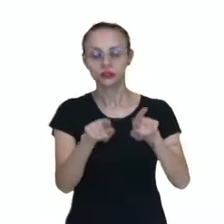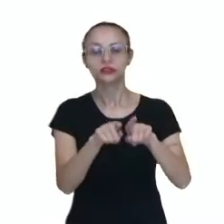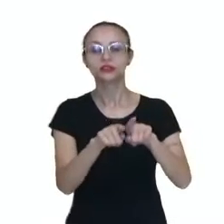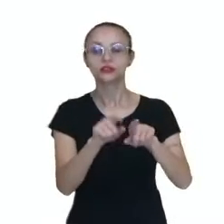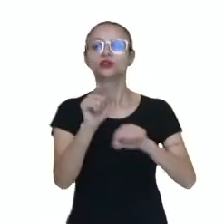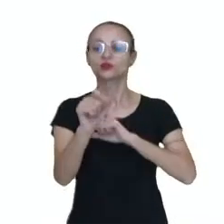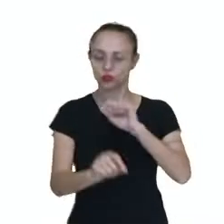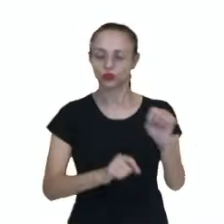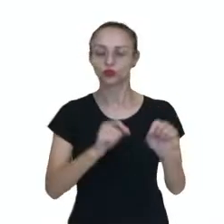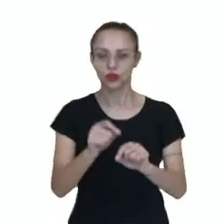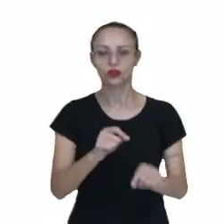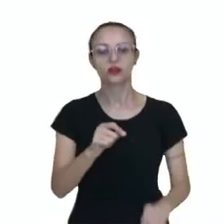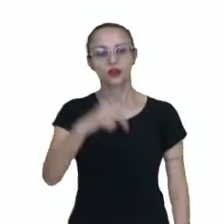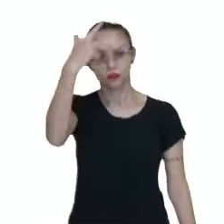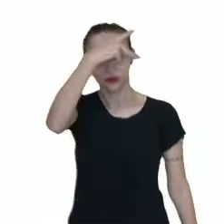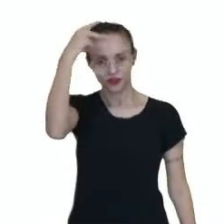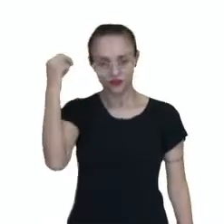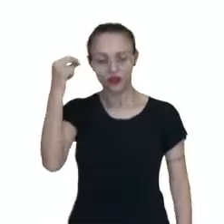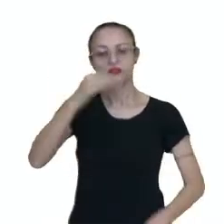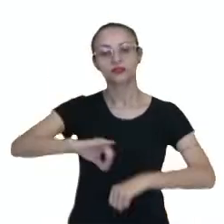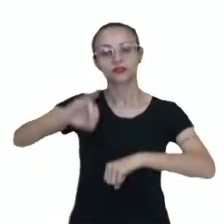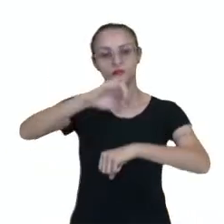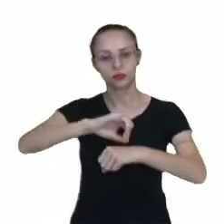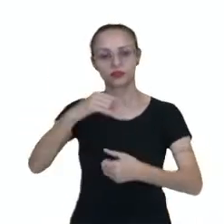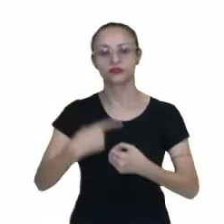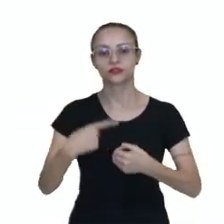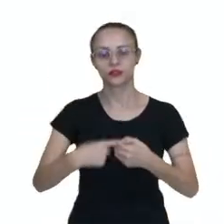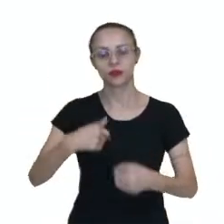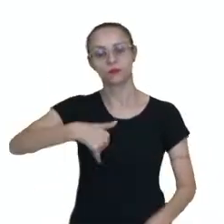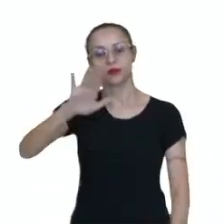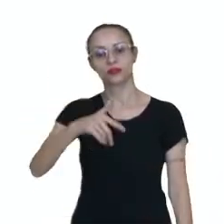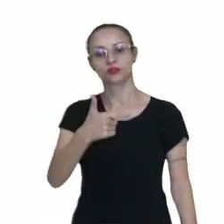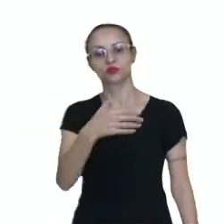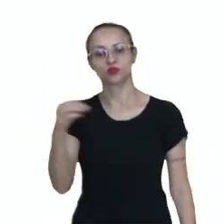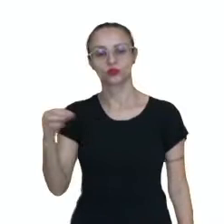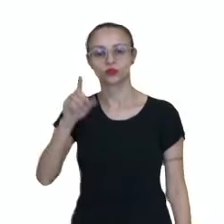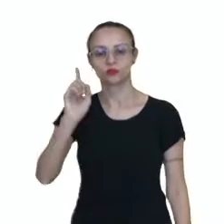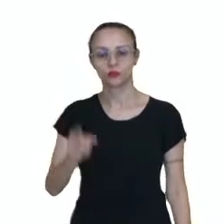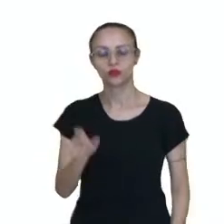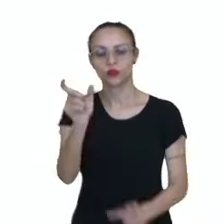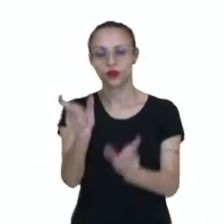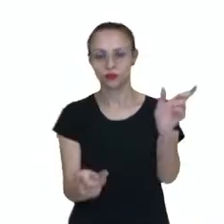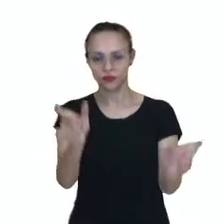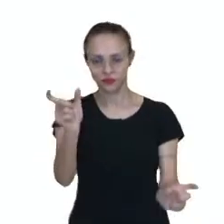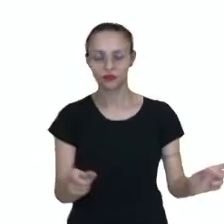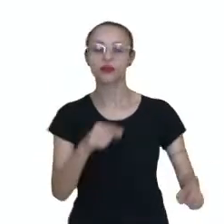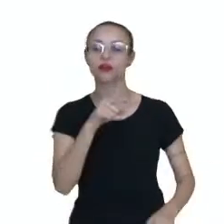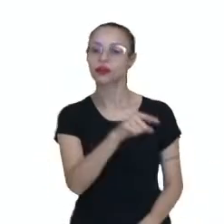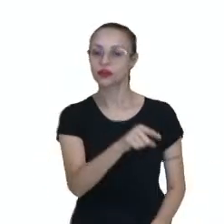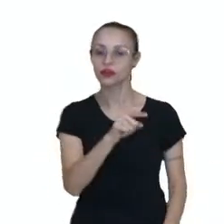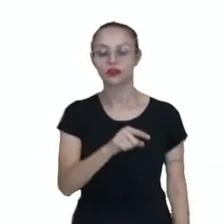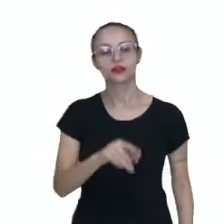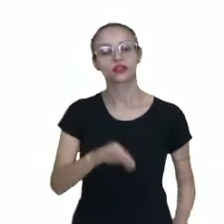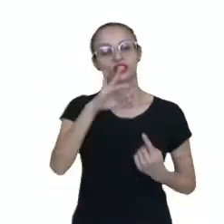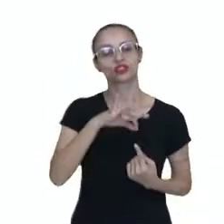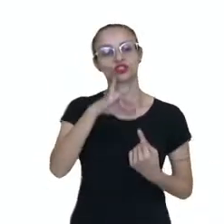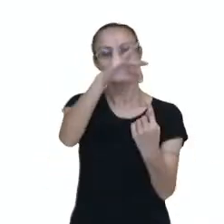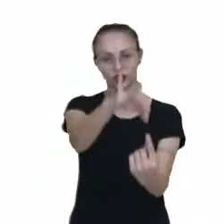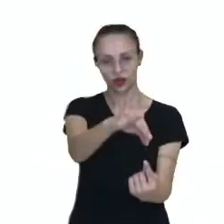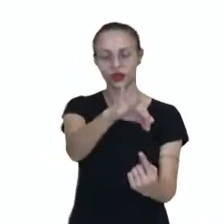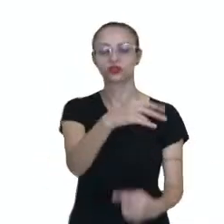governadores e também os prefeitos de capitais e cidades com mais de 200 mil habitantes. Esses passariam a ser indicados aí